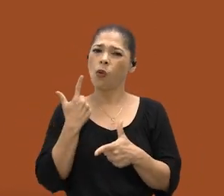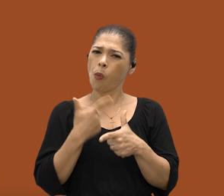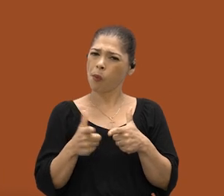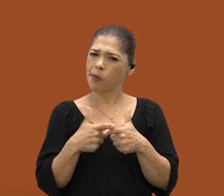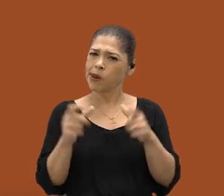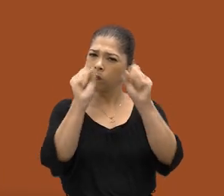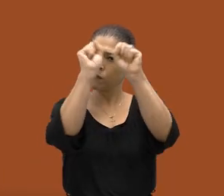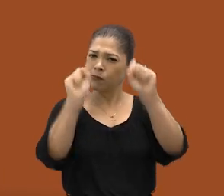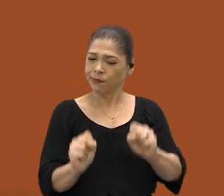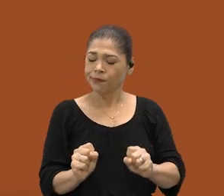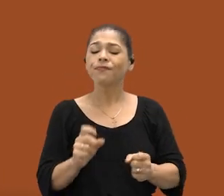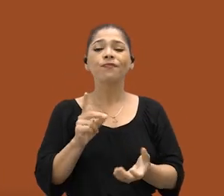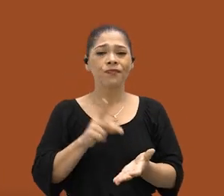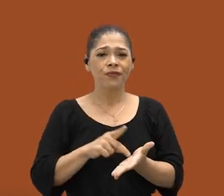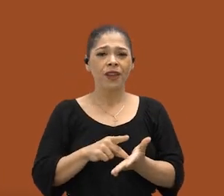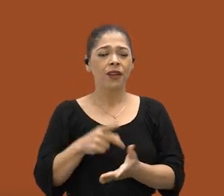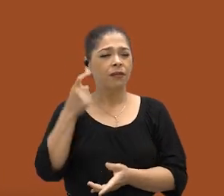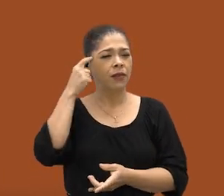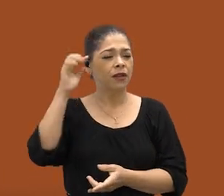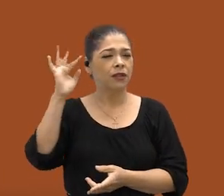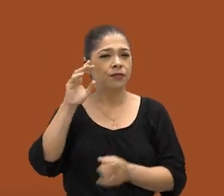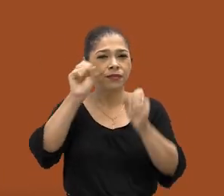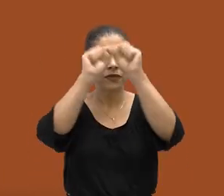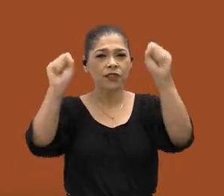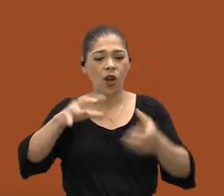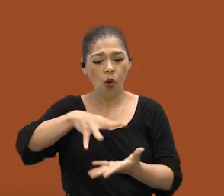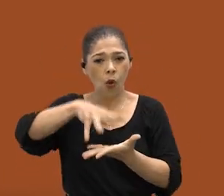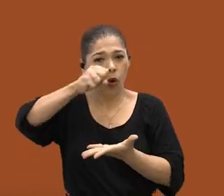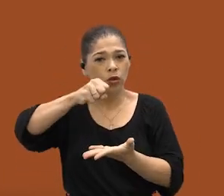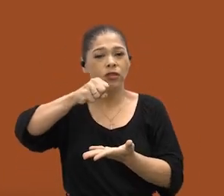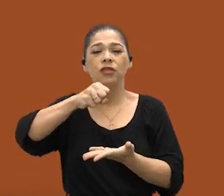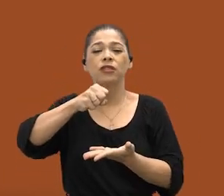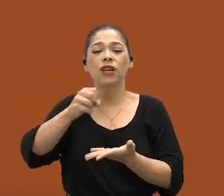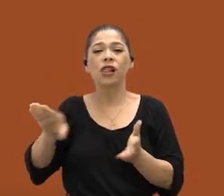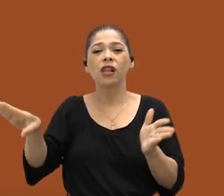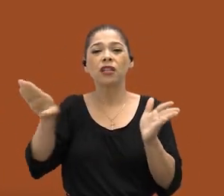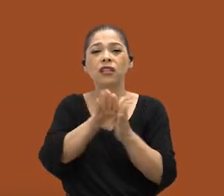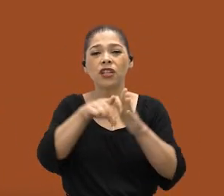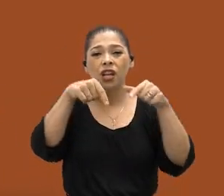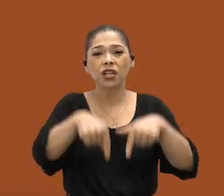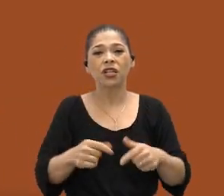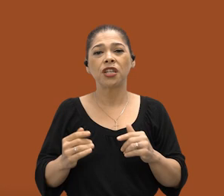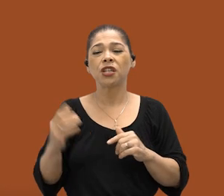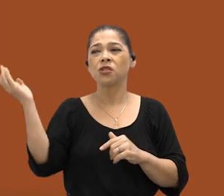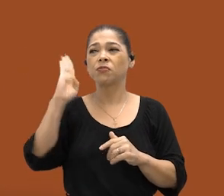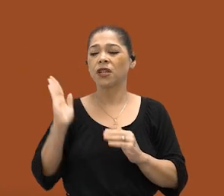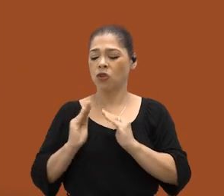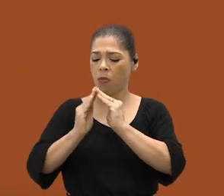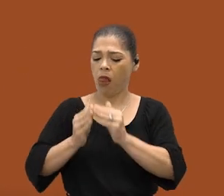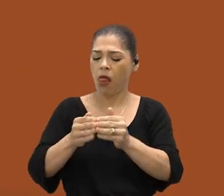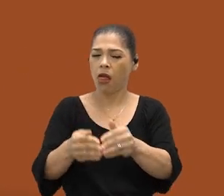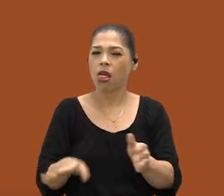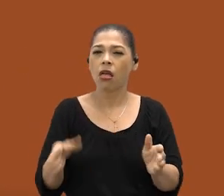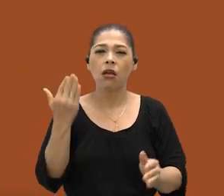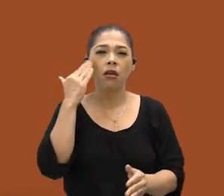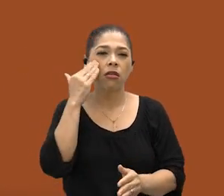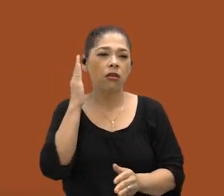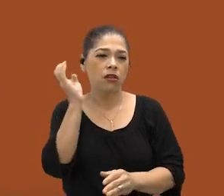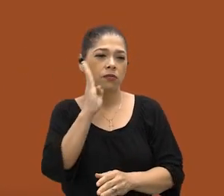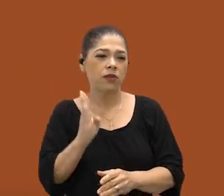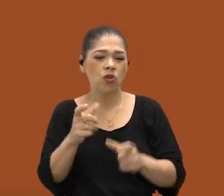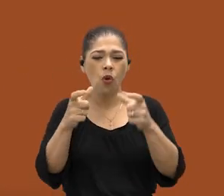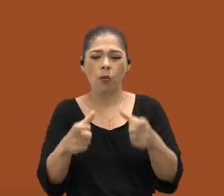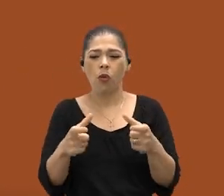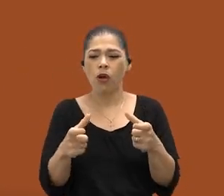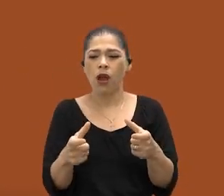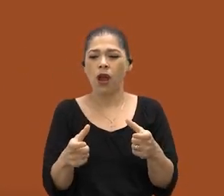um problema sistêmico sabe imaginemos um sistema colonialista que chega no Brasil e entende o Brasil não